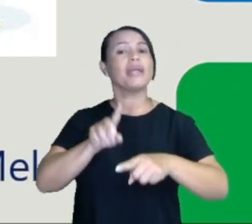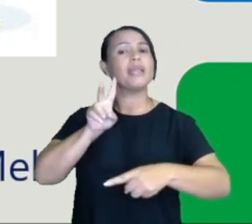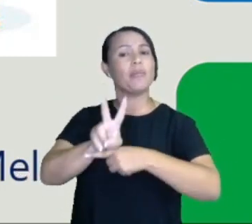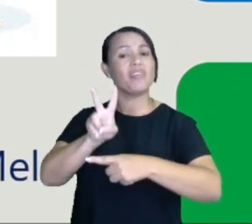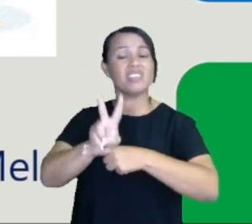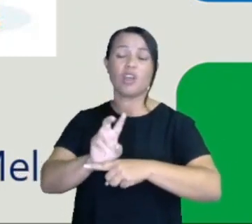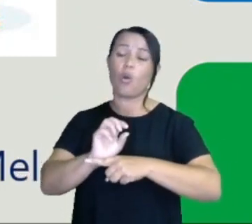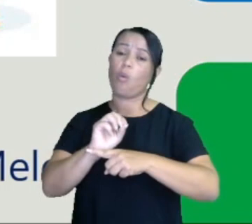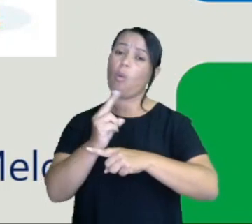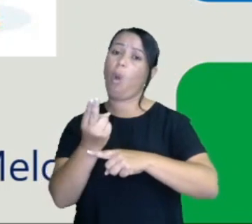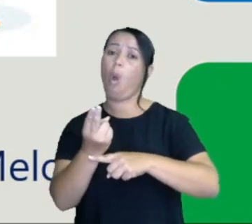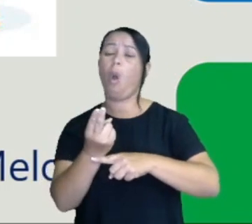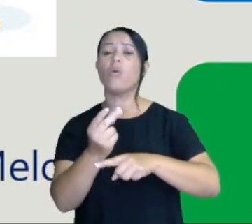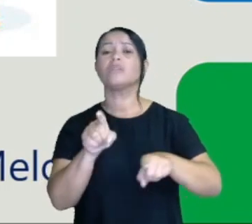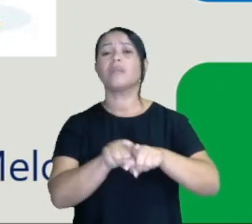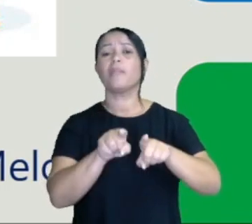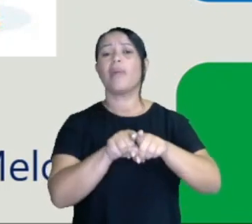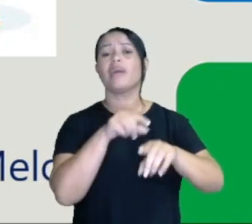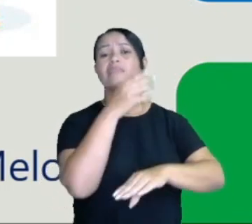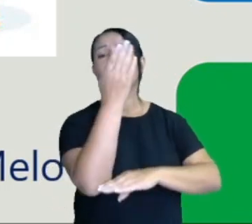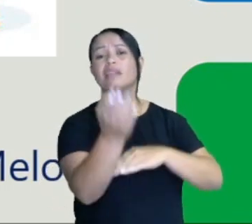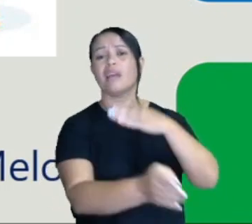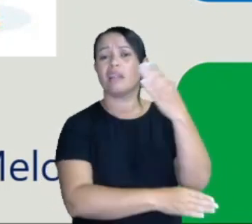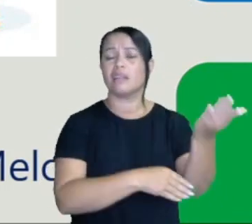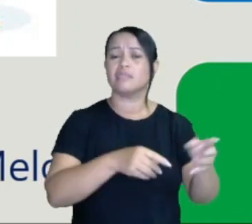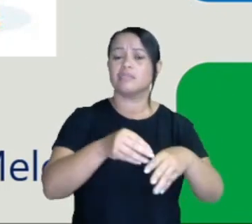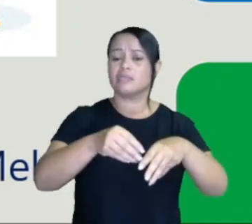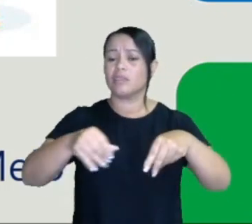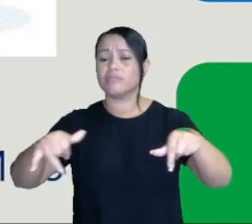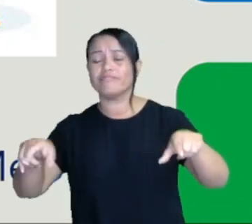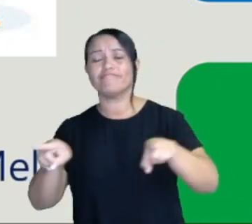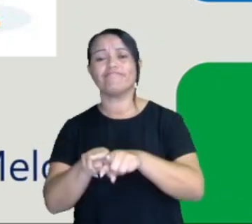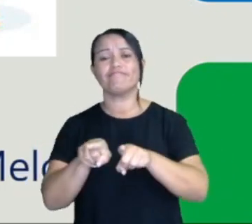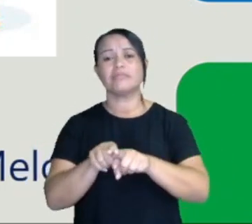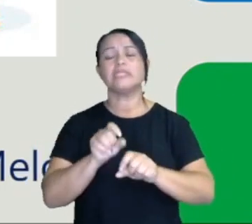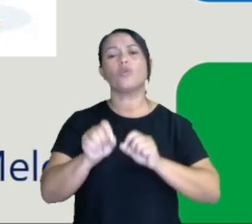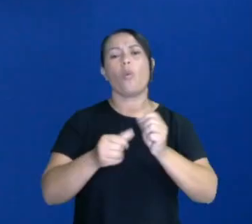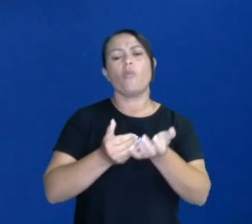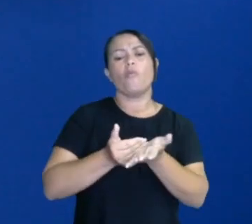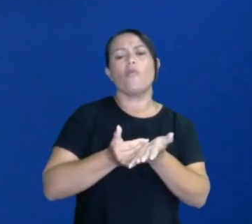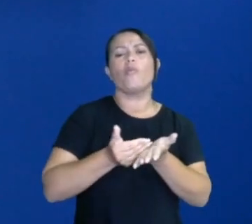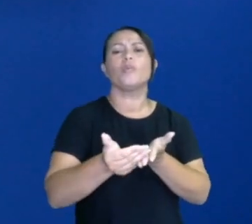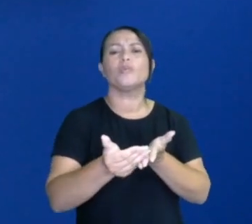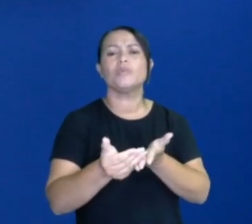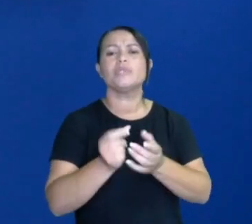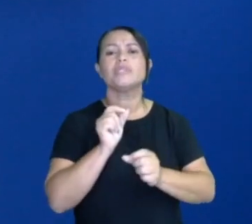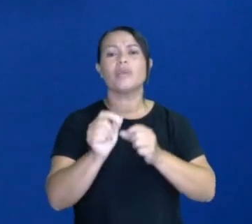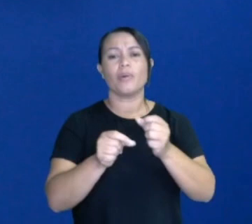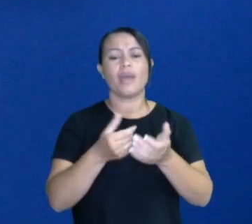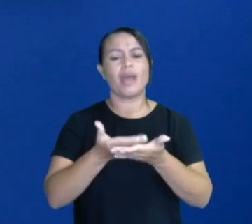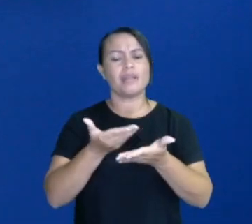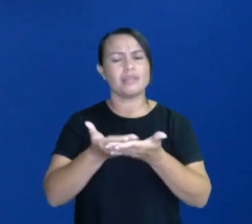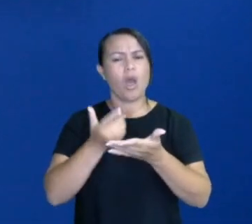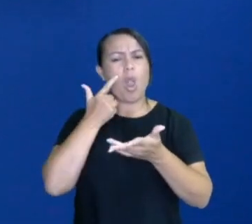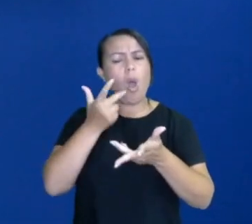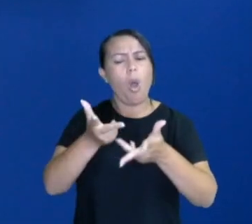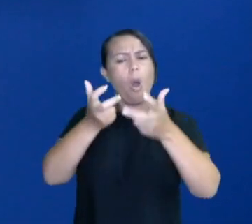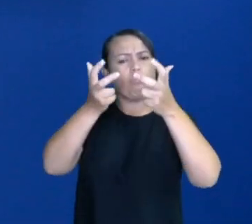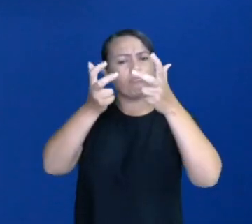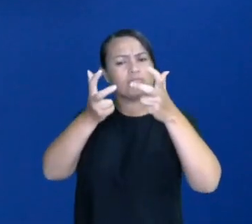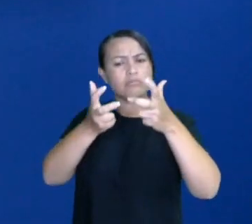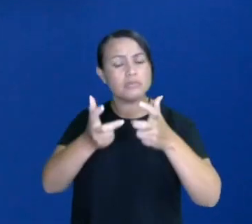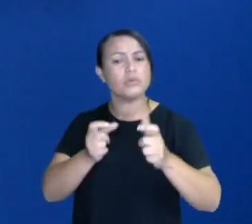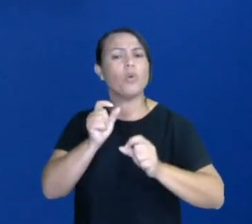ou degradação dessas áreas. Então, nessa aula, a gente vai iniciar fazendo essas